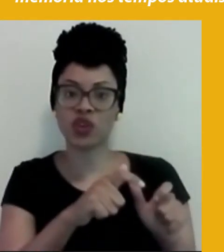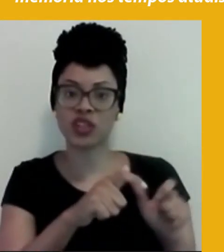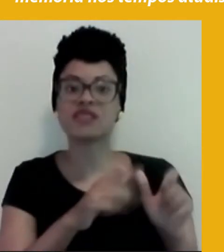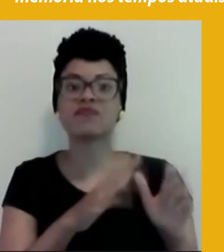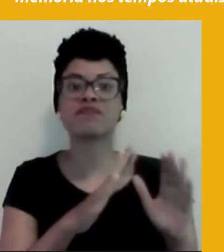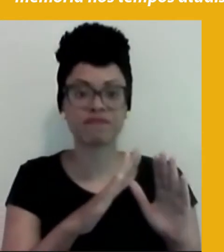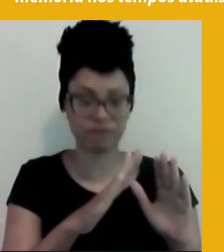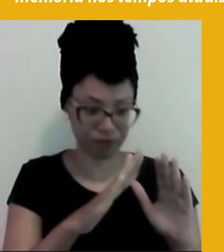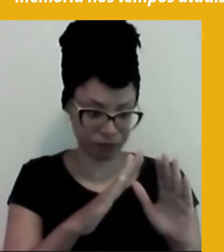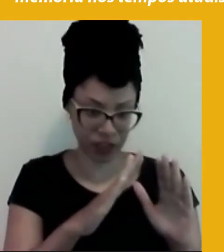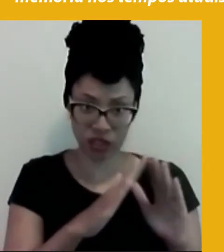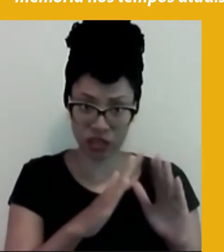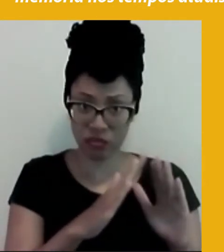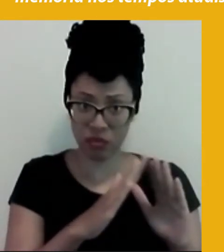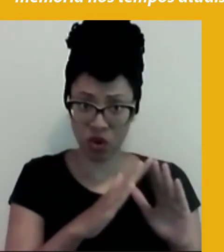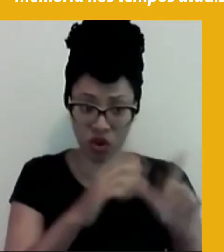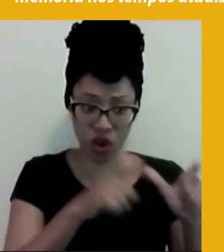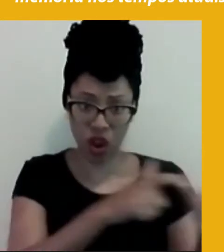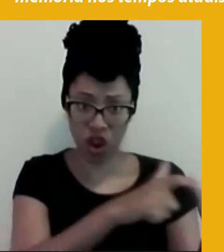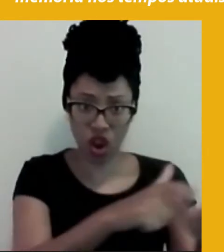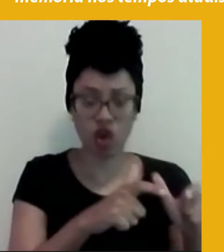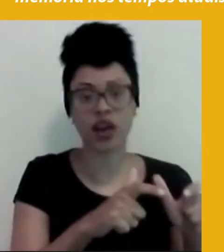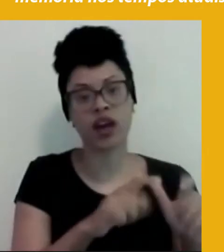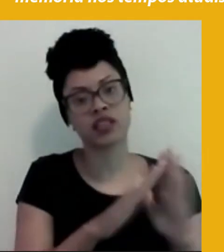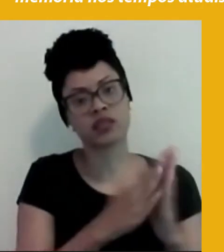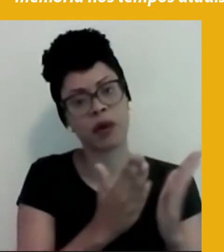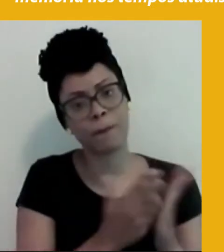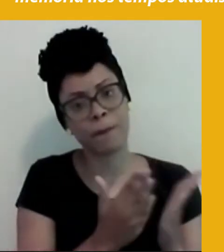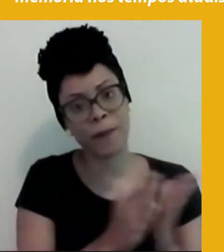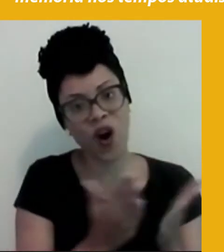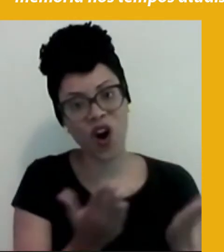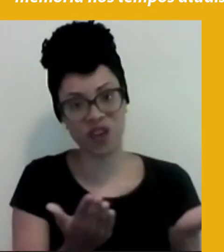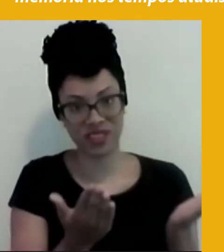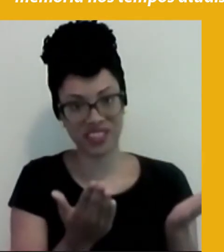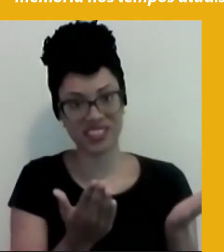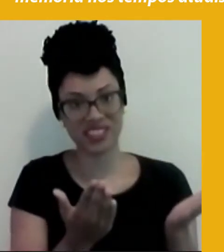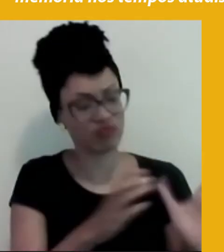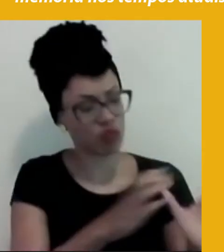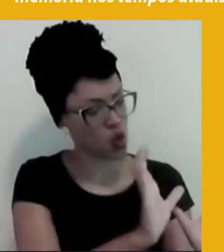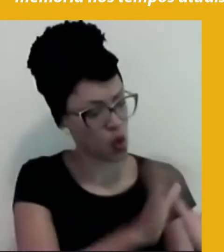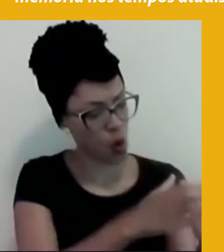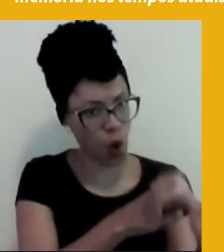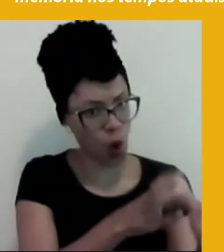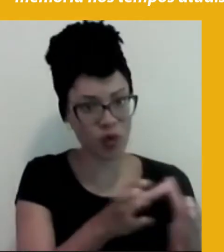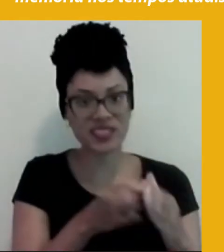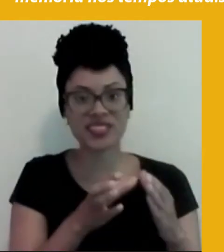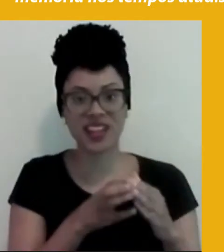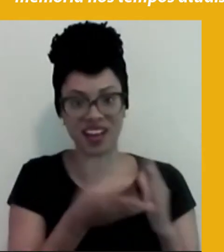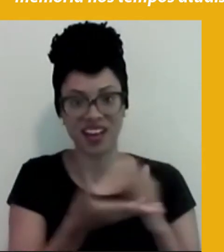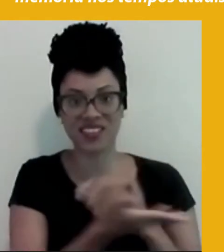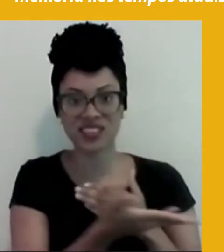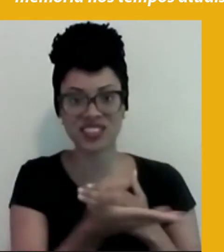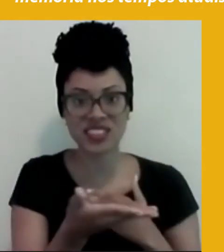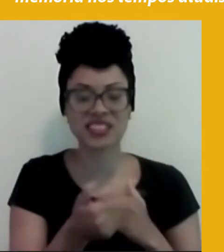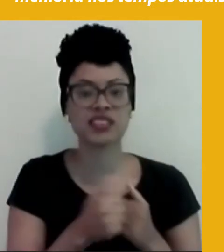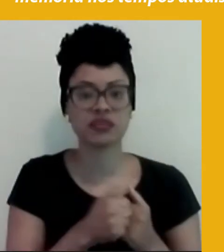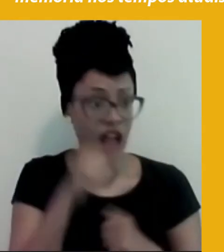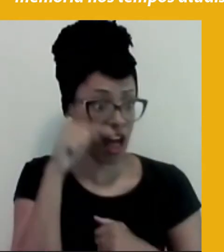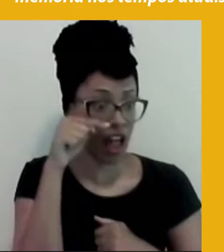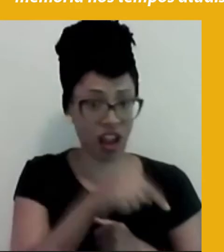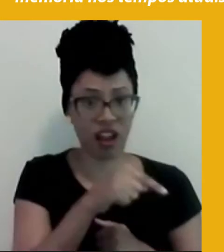Vai ser uma resistência. Eu sonho com isso. Eu não acredito num outro movimento. Eu acredito